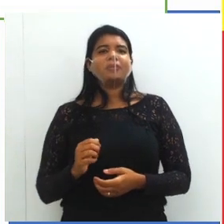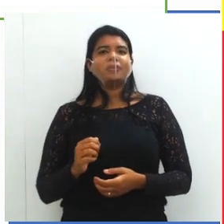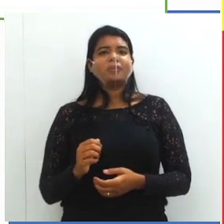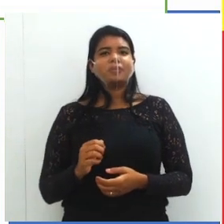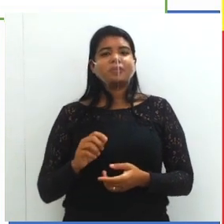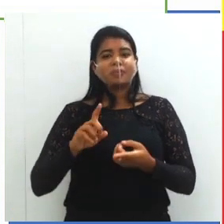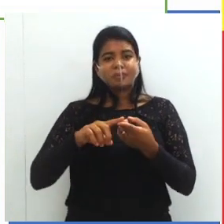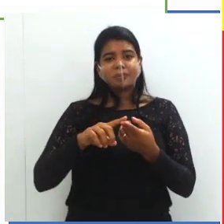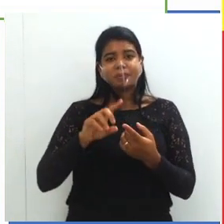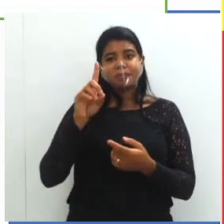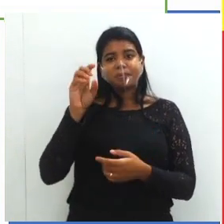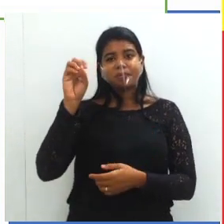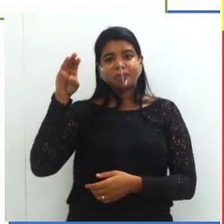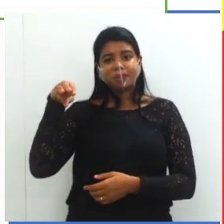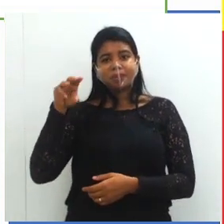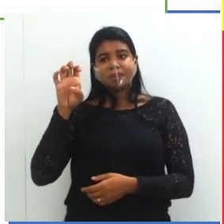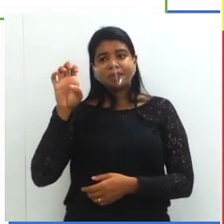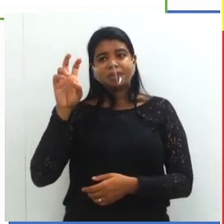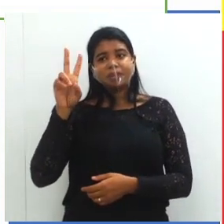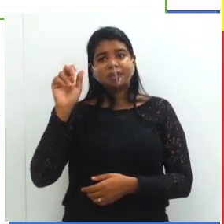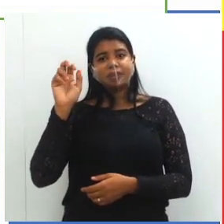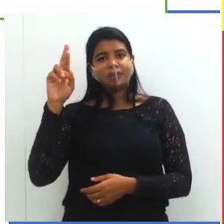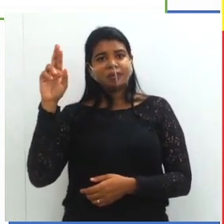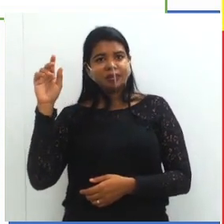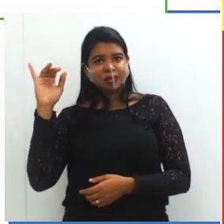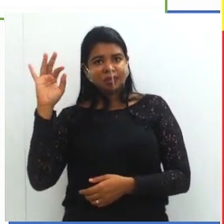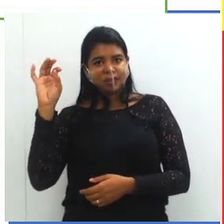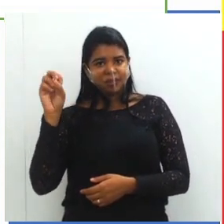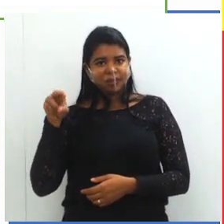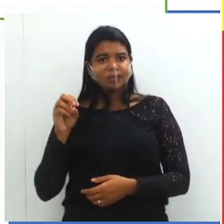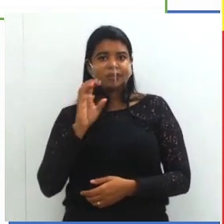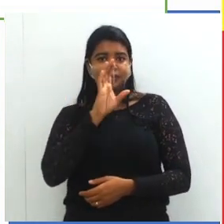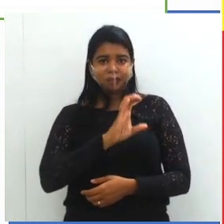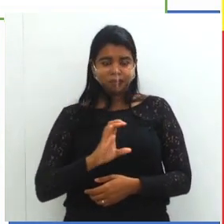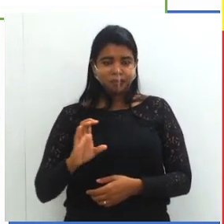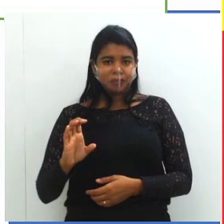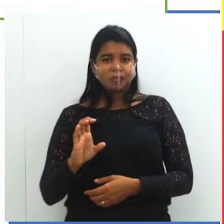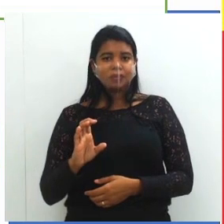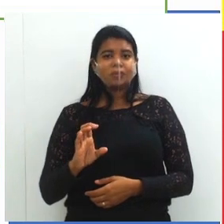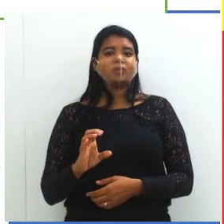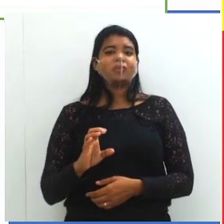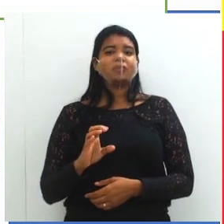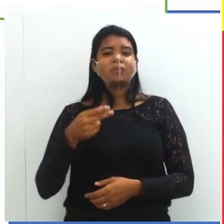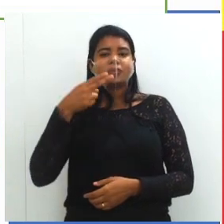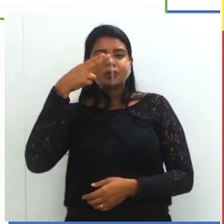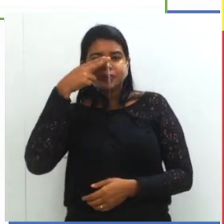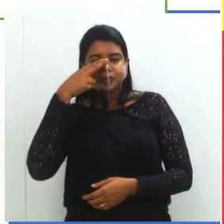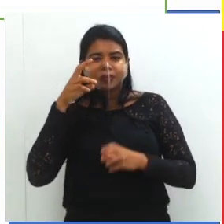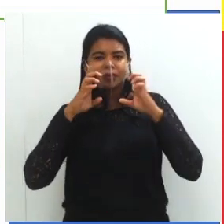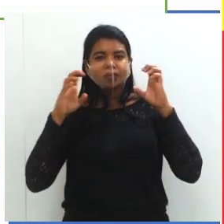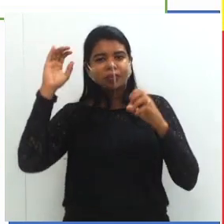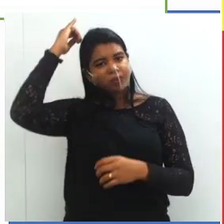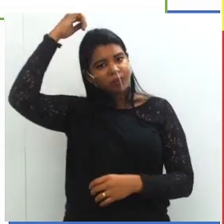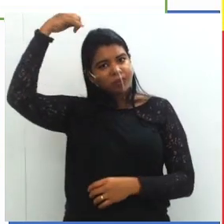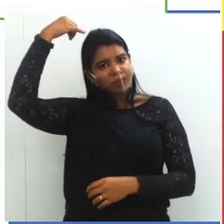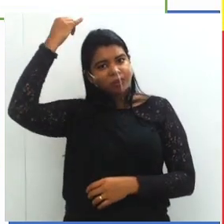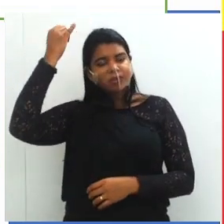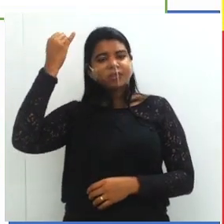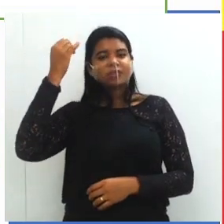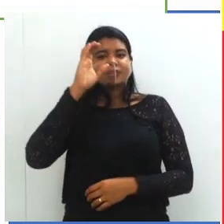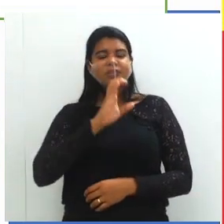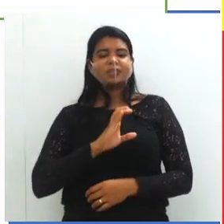e Dom Evaristo Arnes, que é um bispo católico. Então nós temos protestantes, judeus